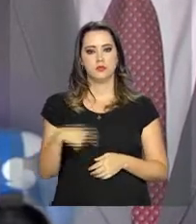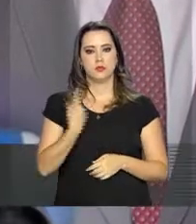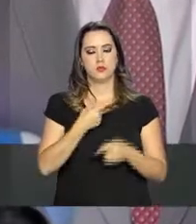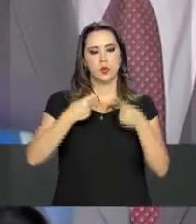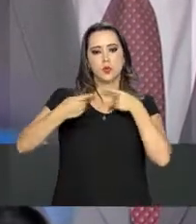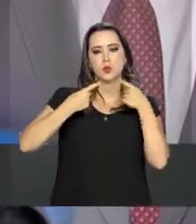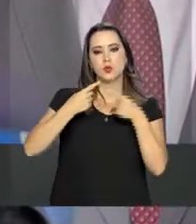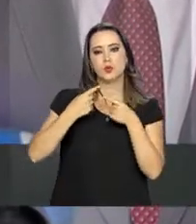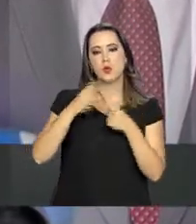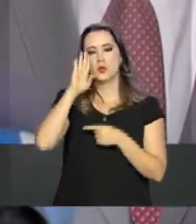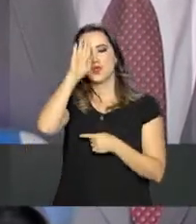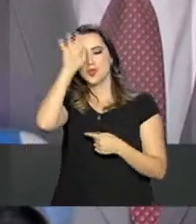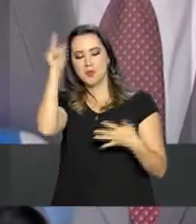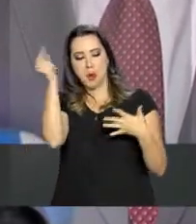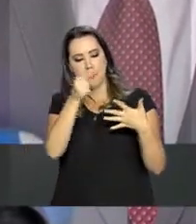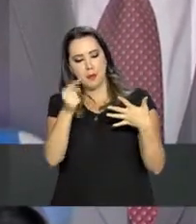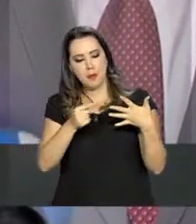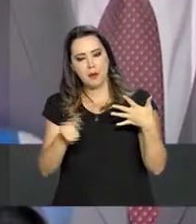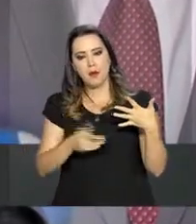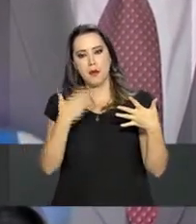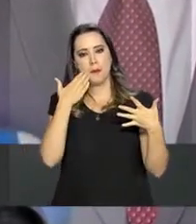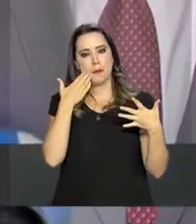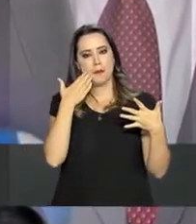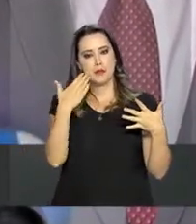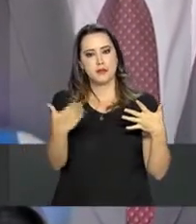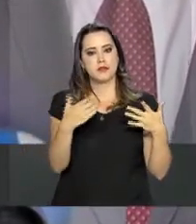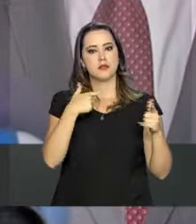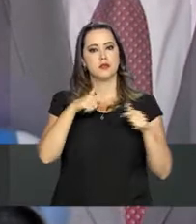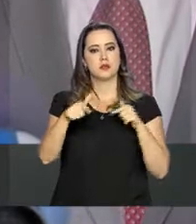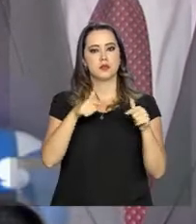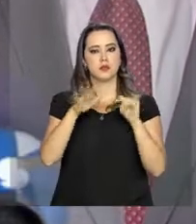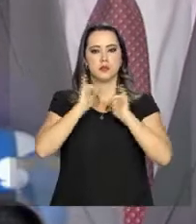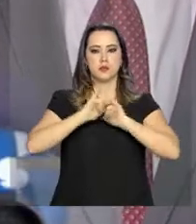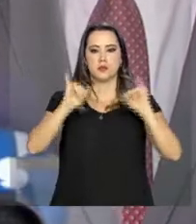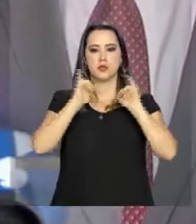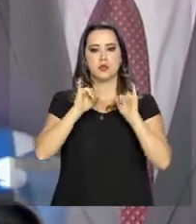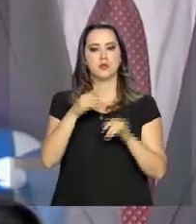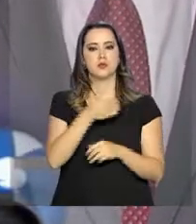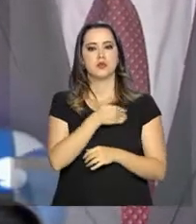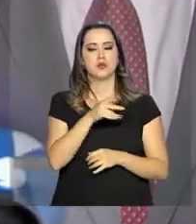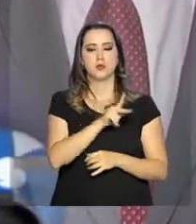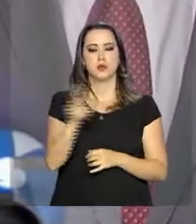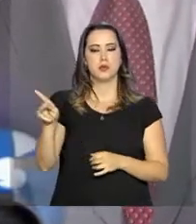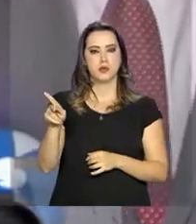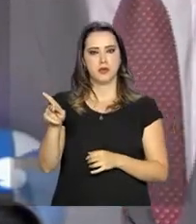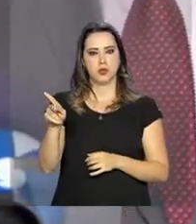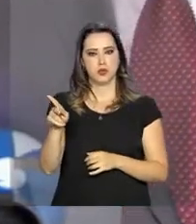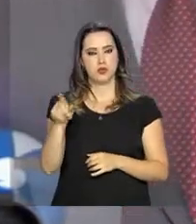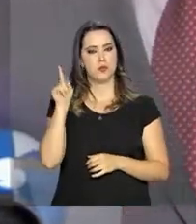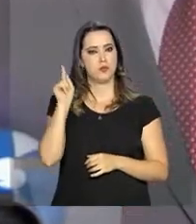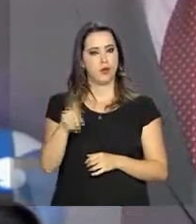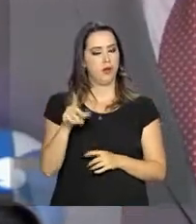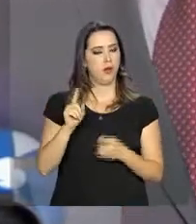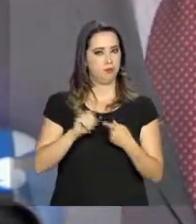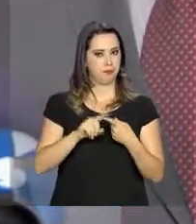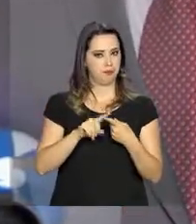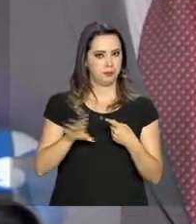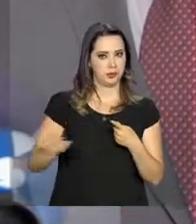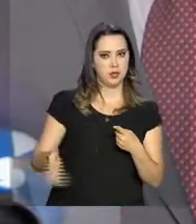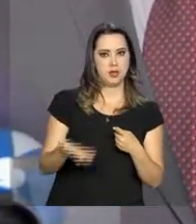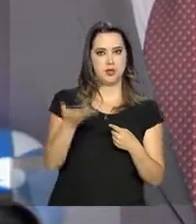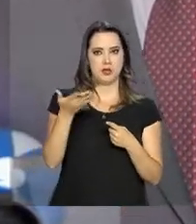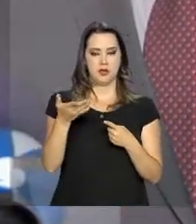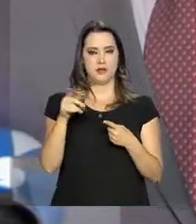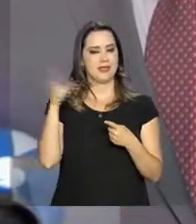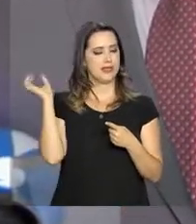principais pontos apresentamos as ações imediatas anunciadas pelo presidente que são a intensificação do processo de